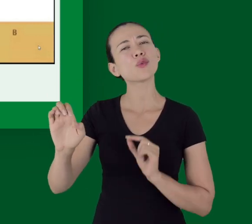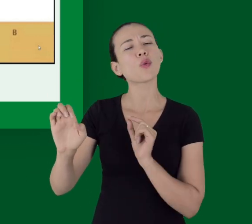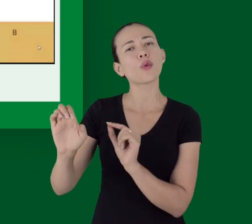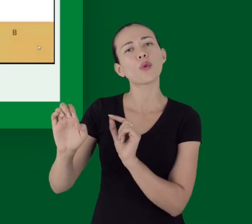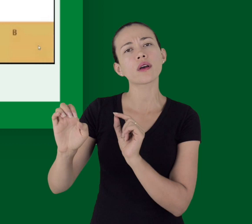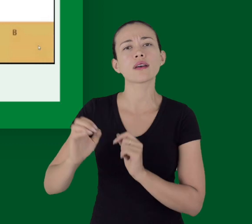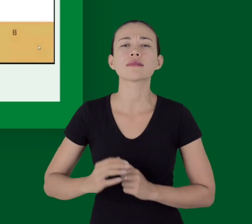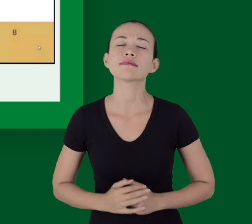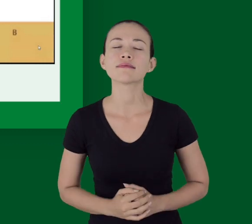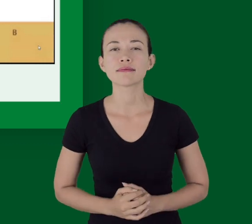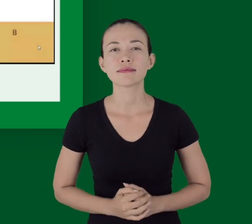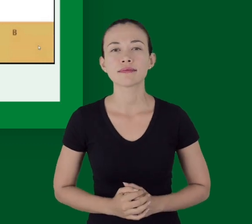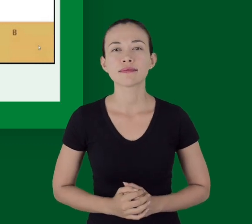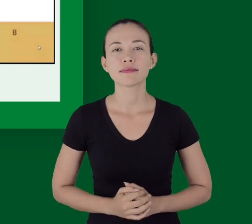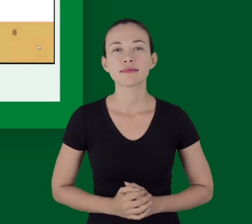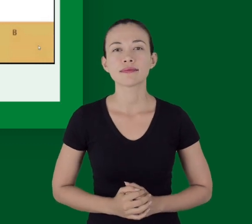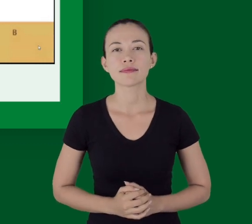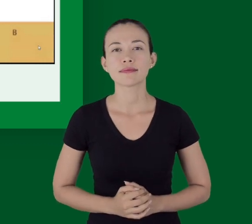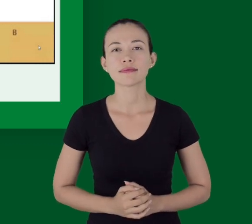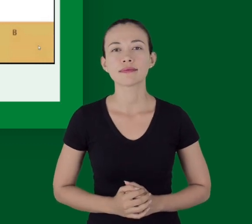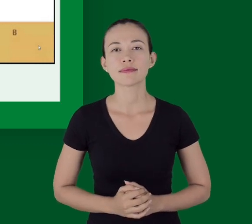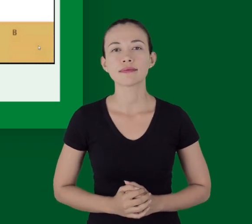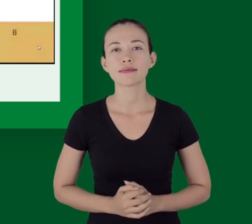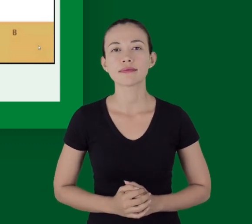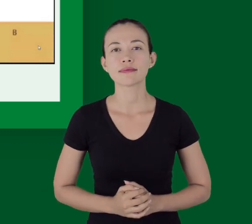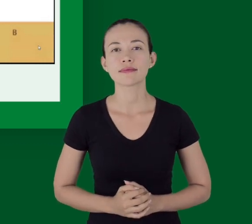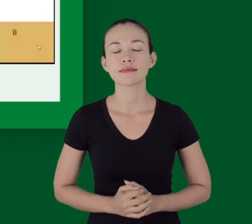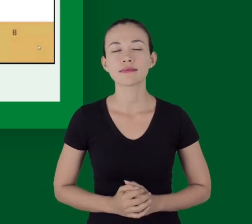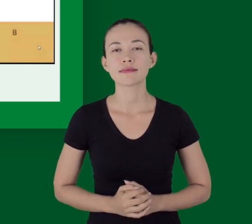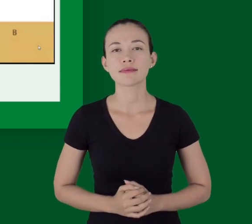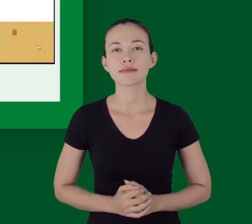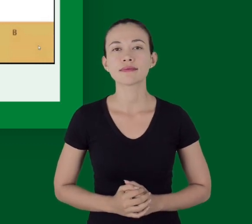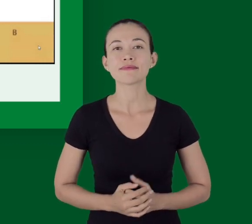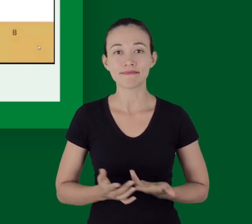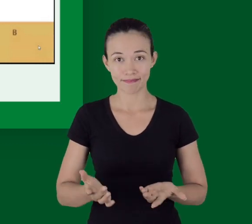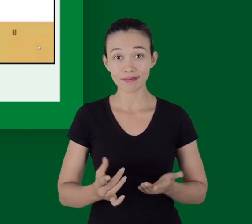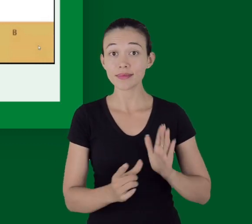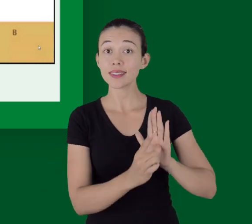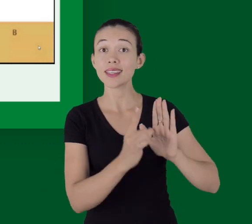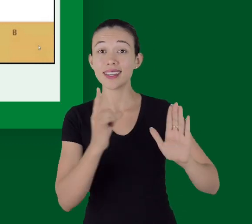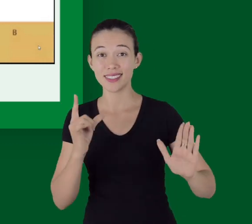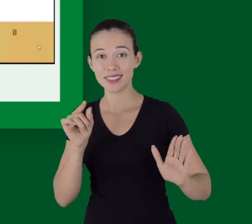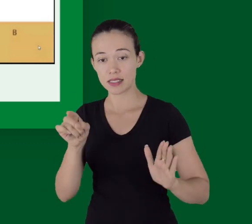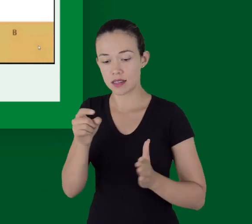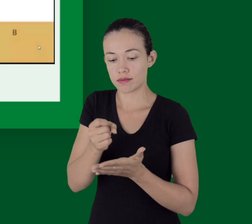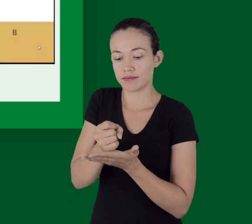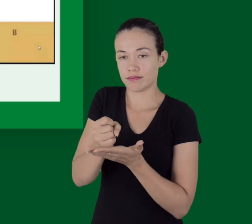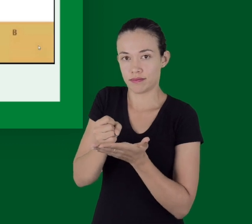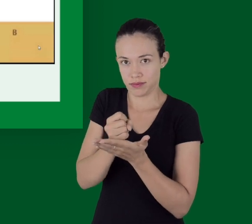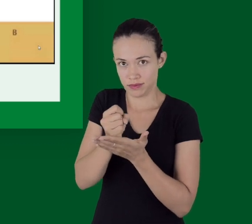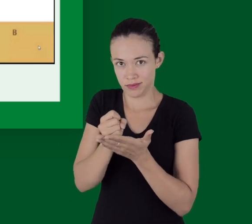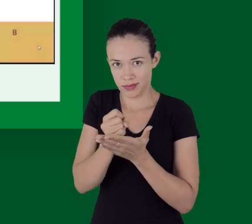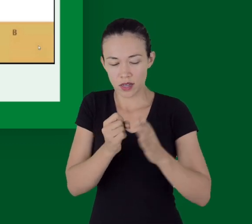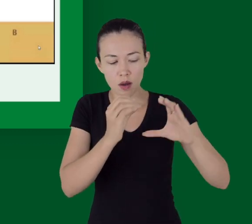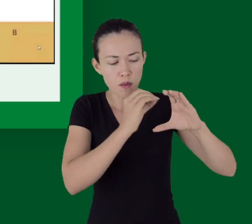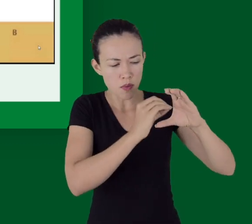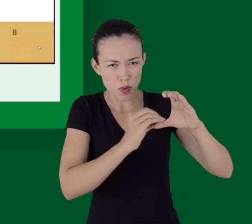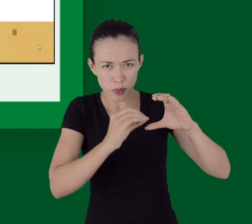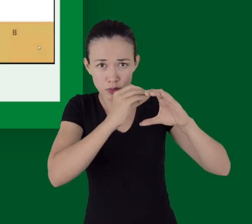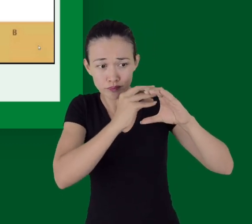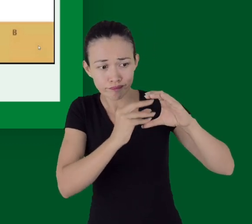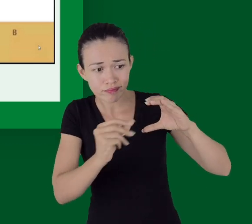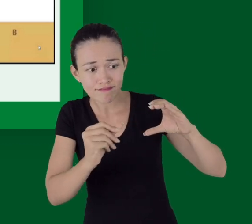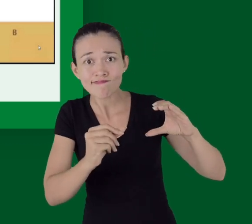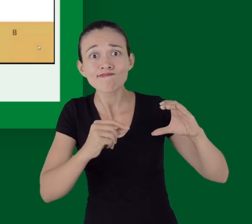colocar o stent, né, e resgate, o nome fala, é resgate, depois de fazer uma trombólise e você não dá